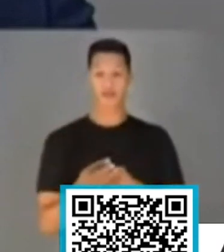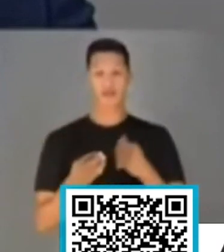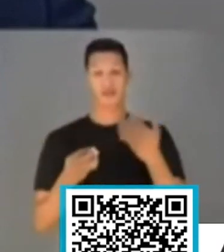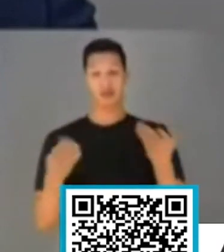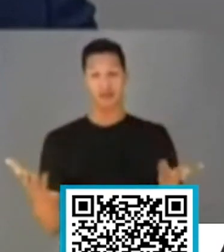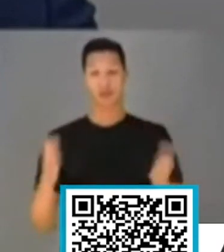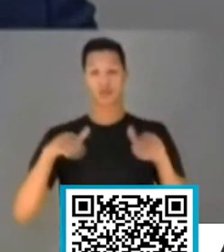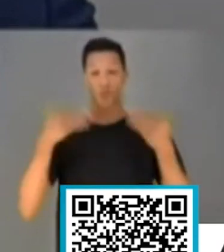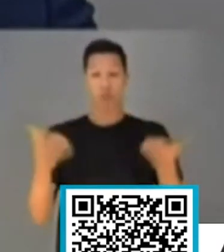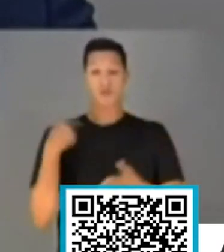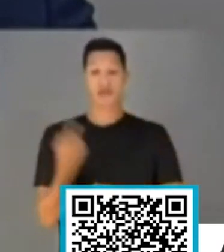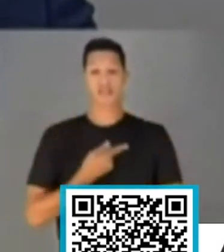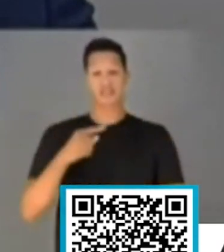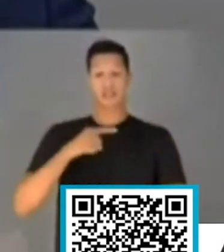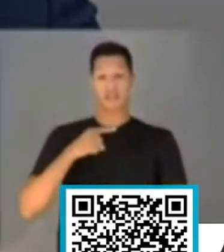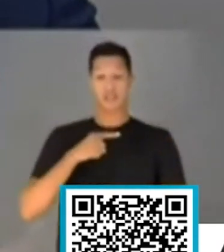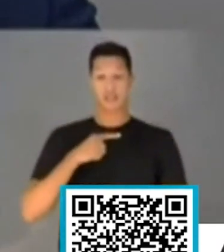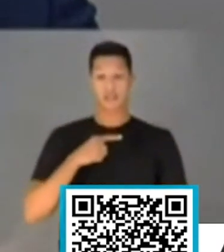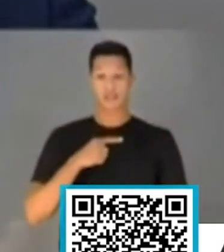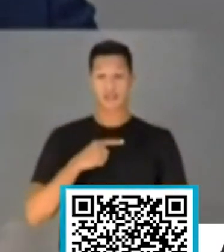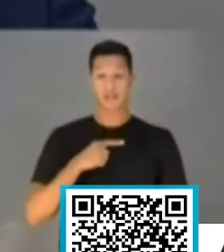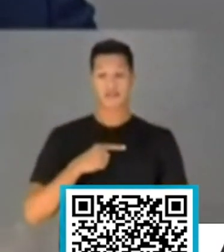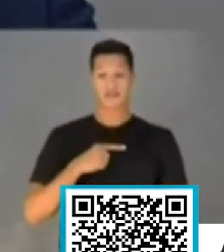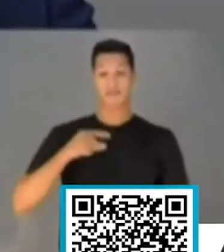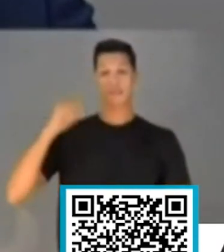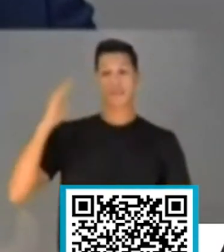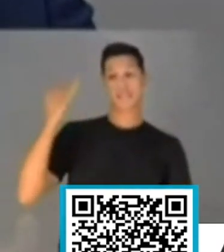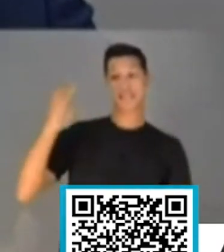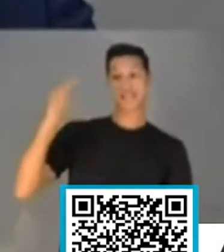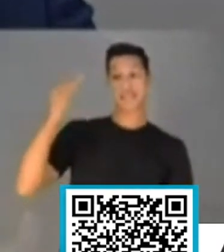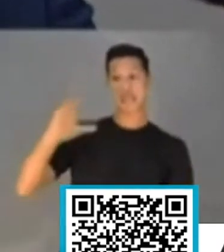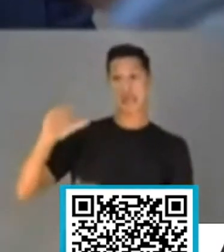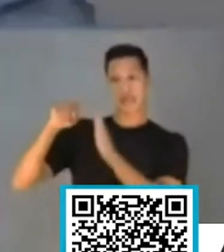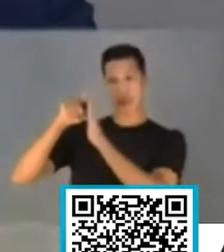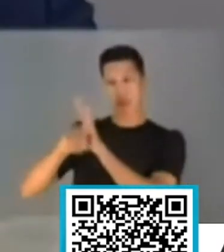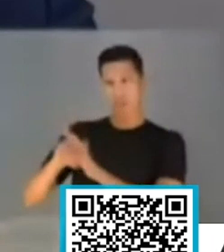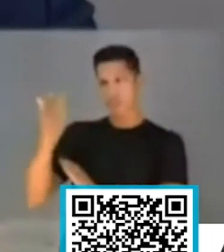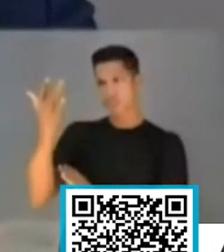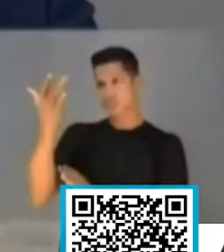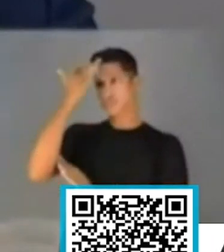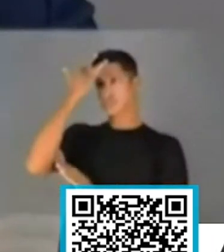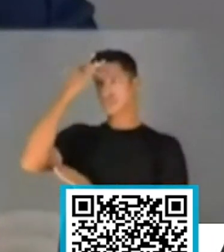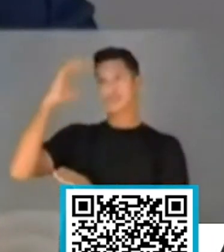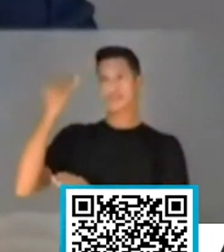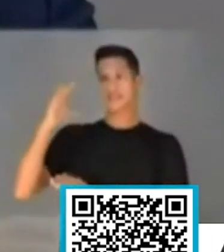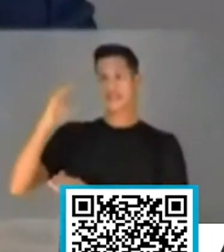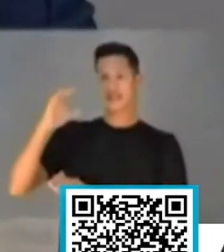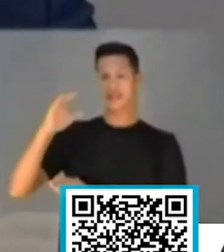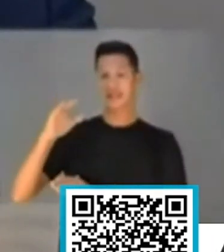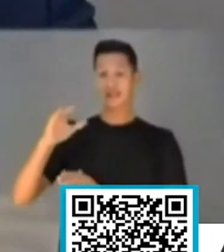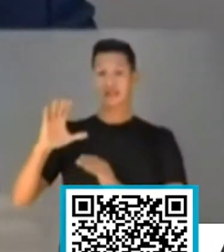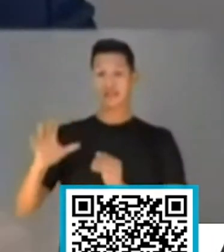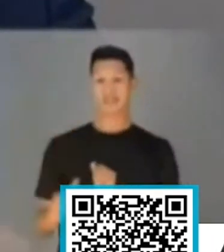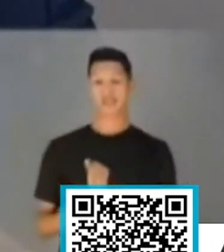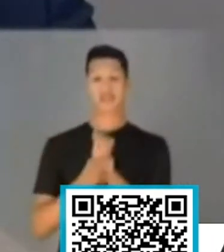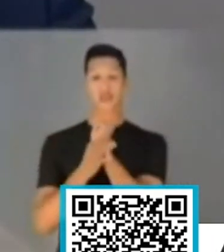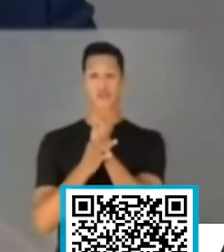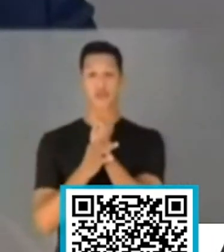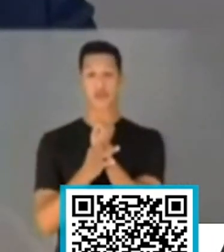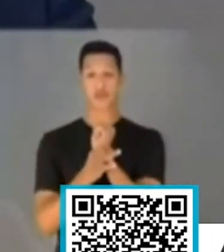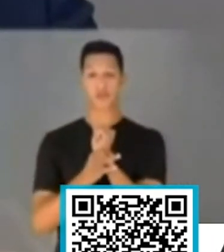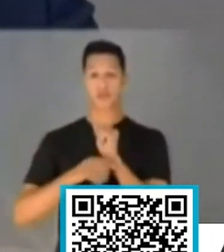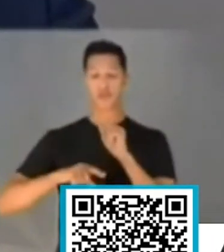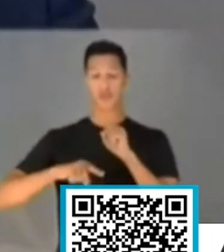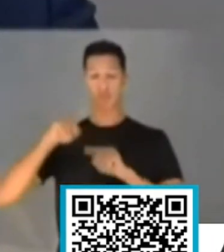então quando a gente tem ciência quando a gente tem segurança